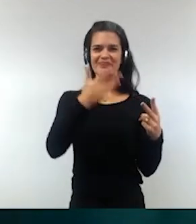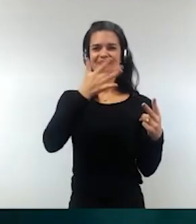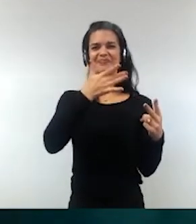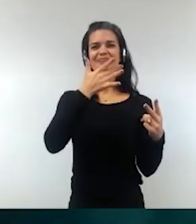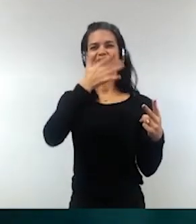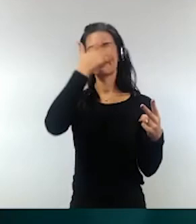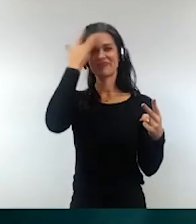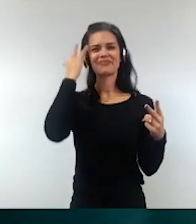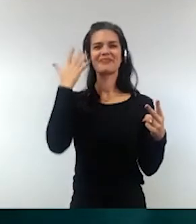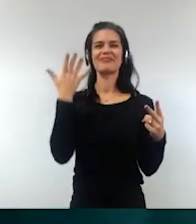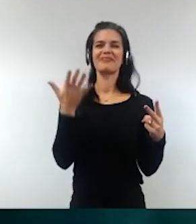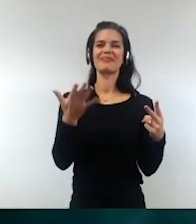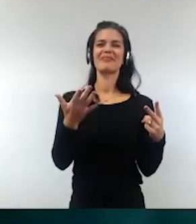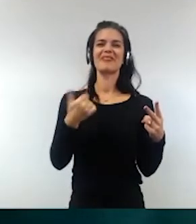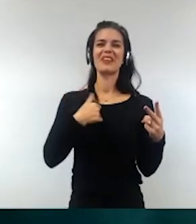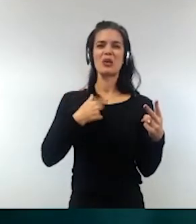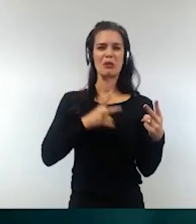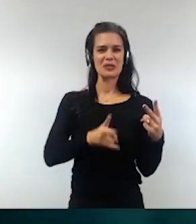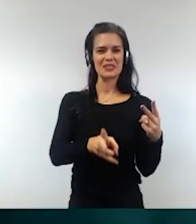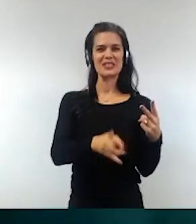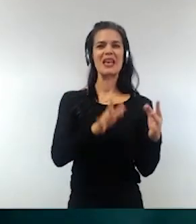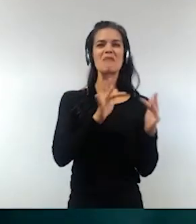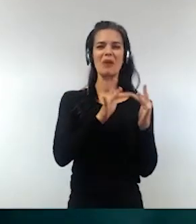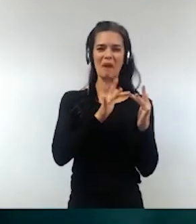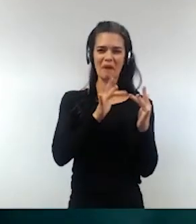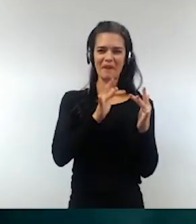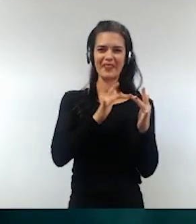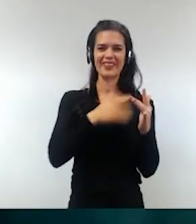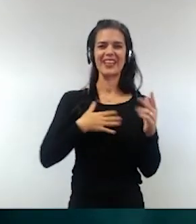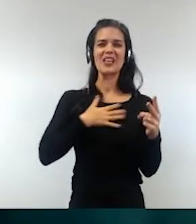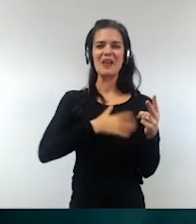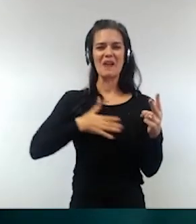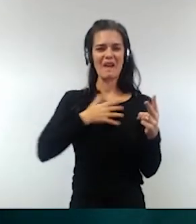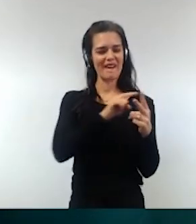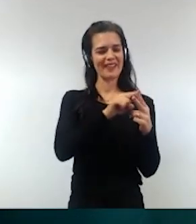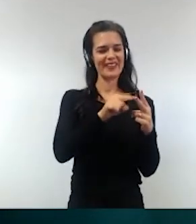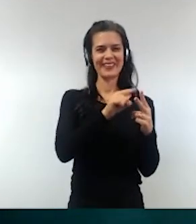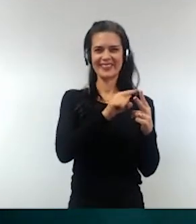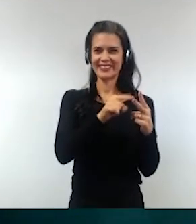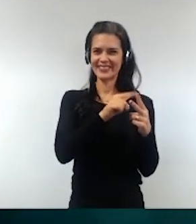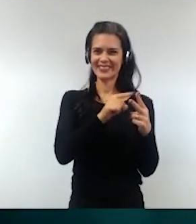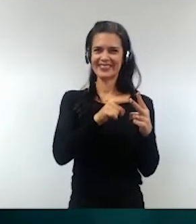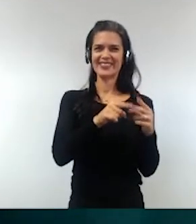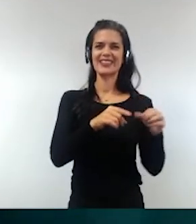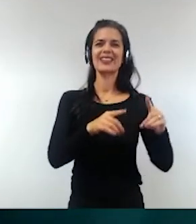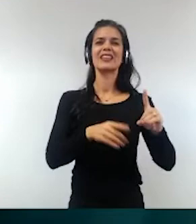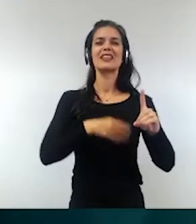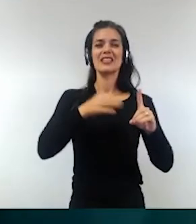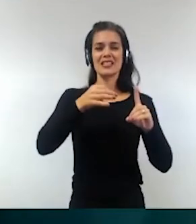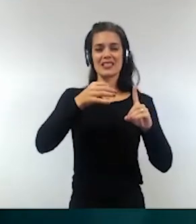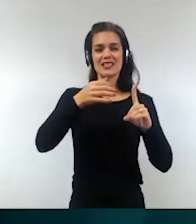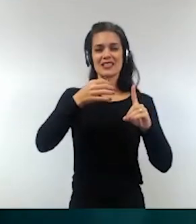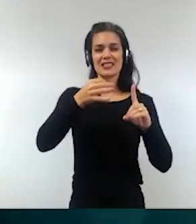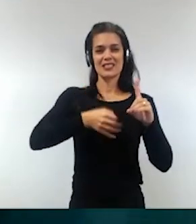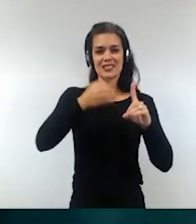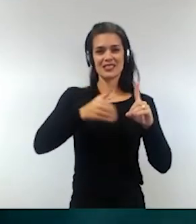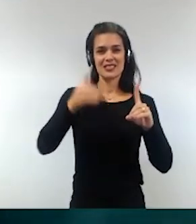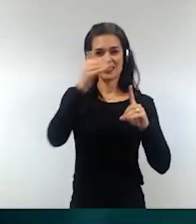quem constantemente eu estou em contato e gosto muito, tanto o desembargador Eric como a